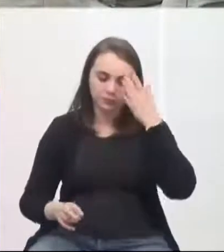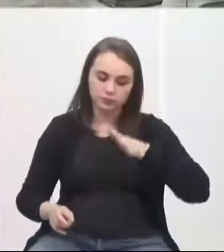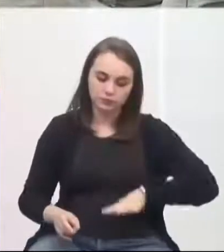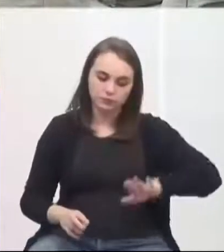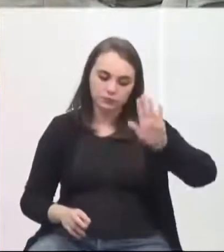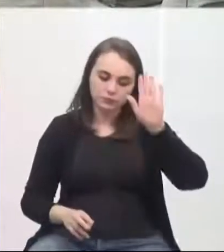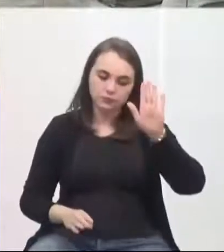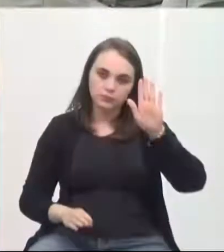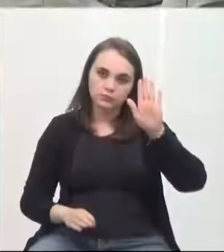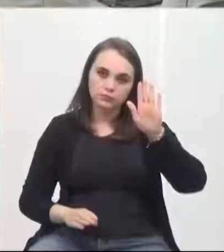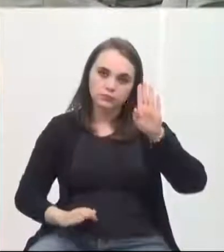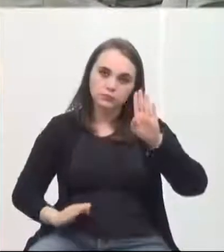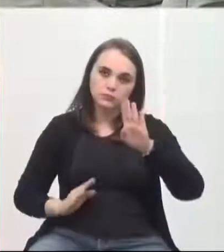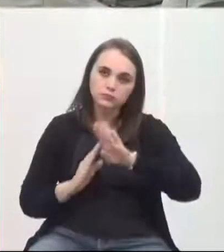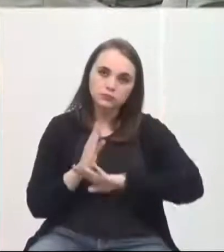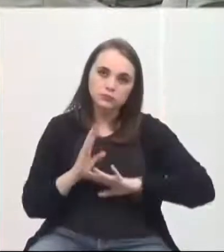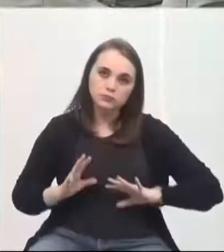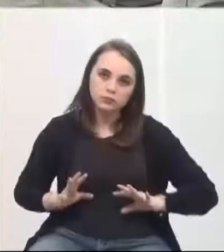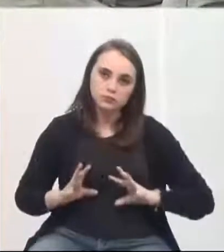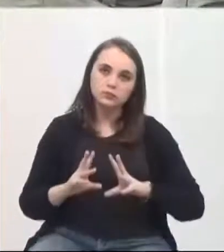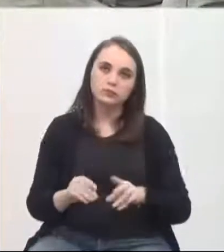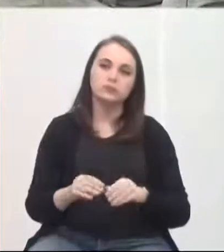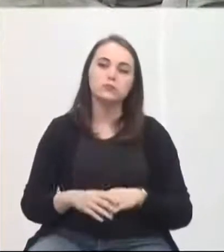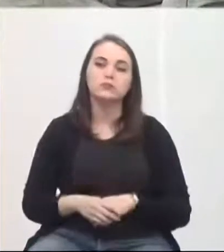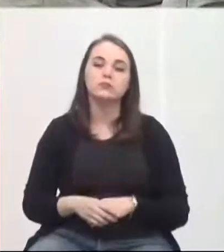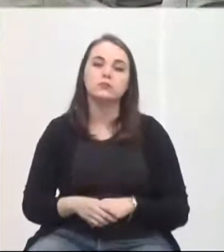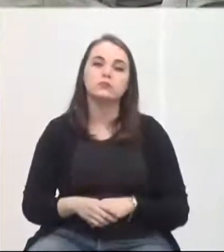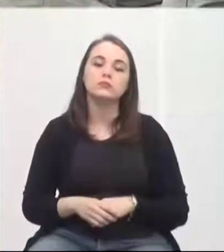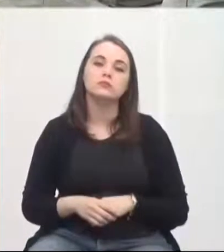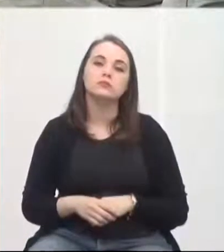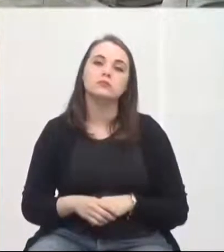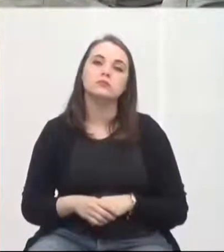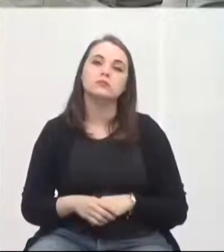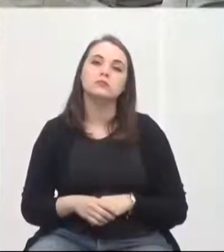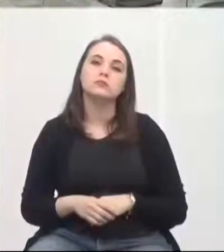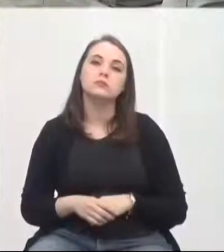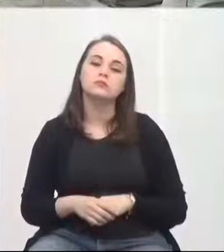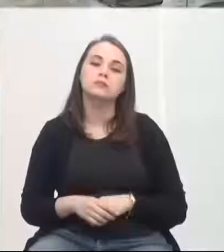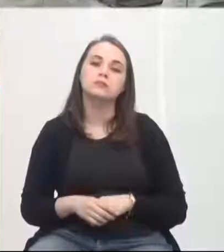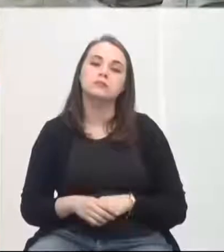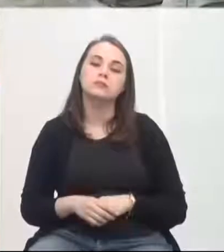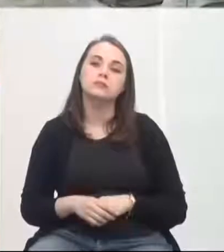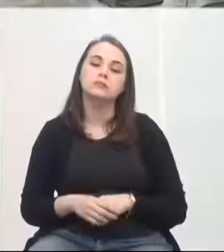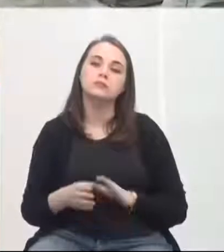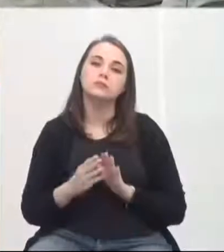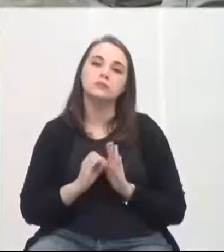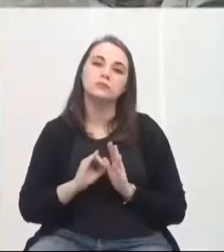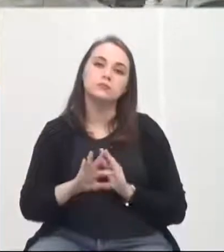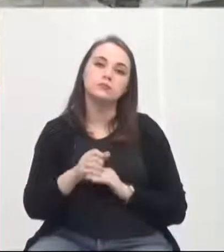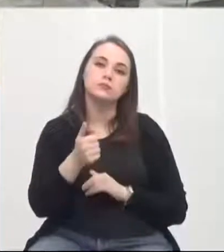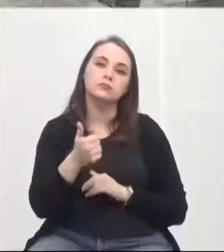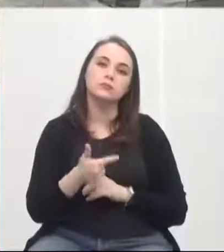como estão, os contrários se manifestem. Aprovado por unanimidade. Ex-base. Indicação